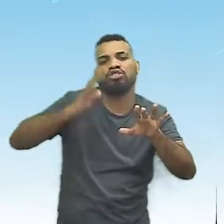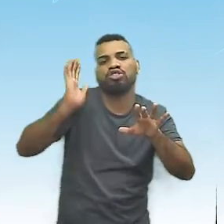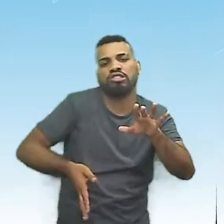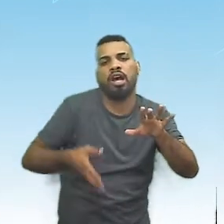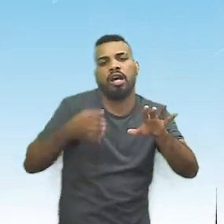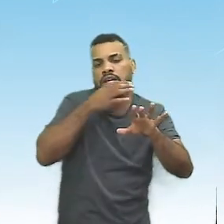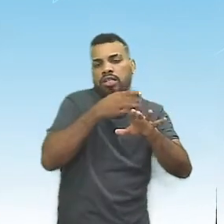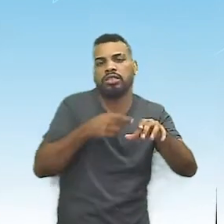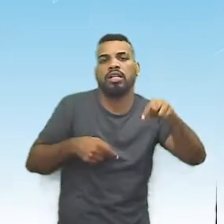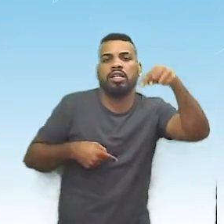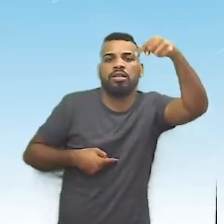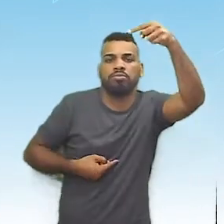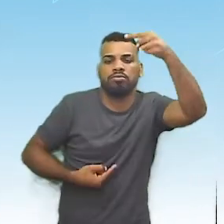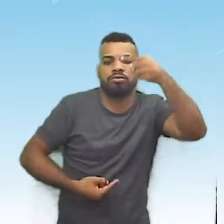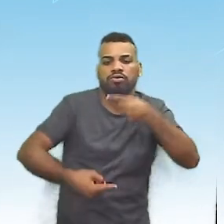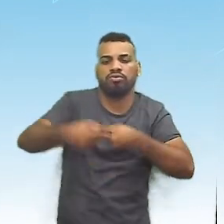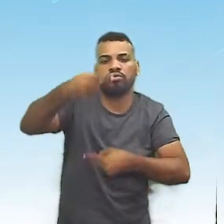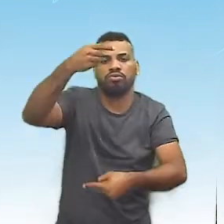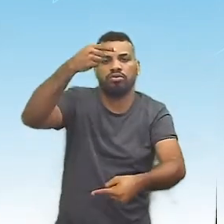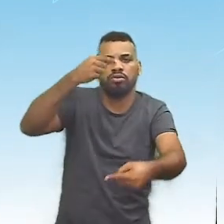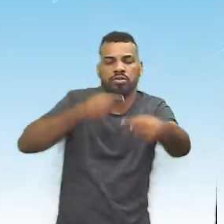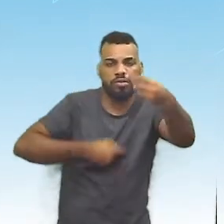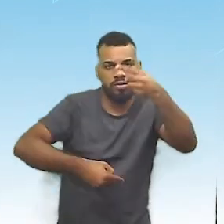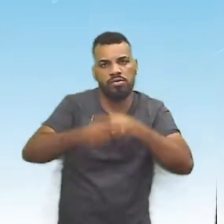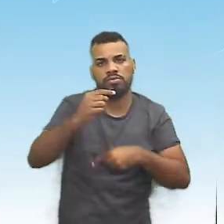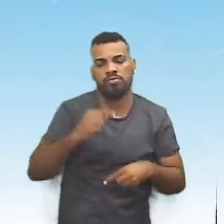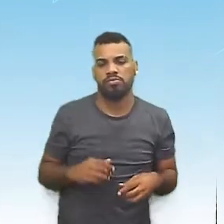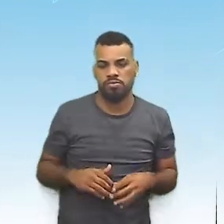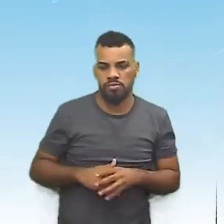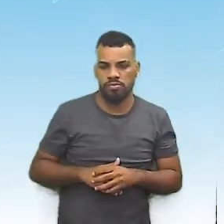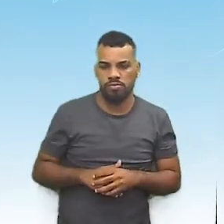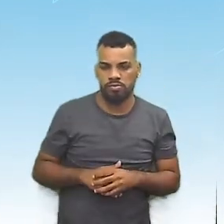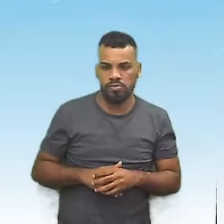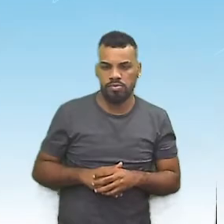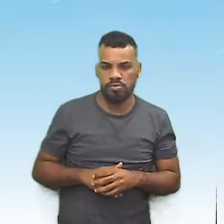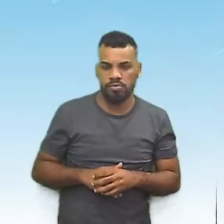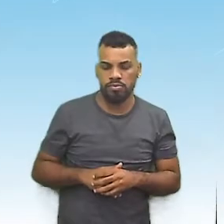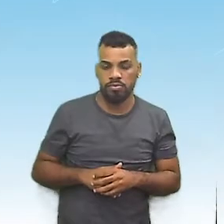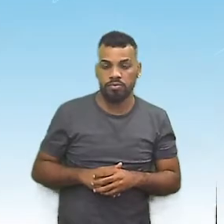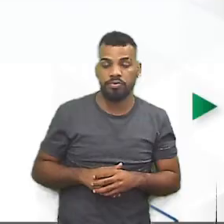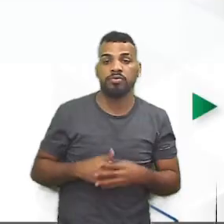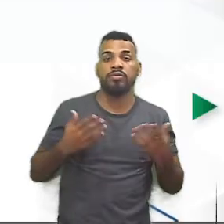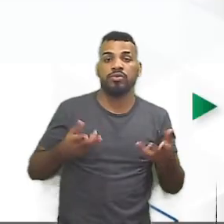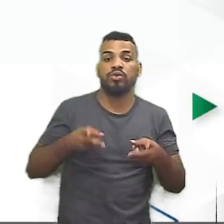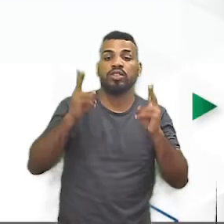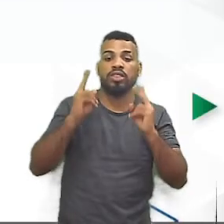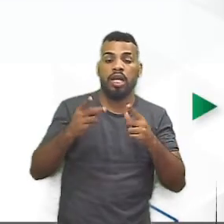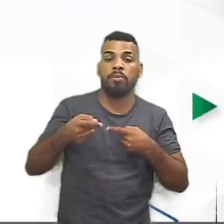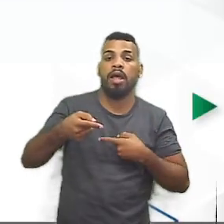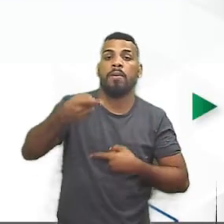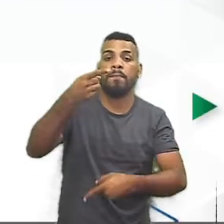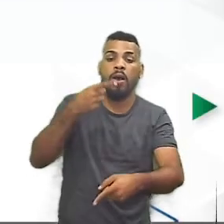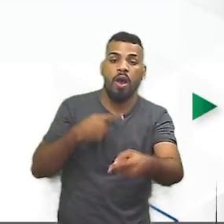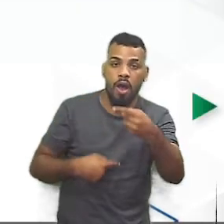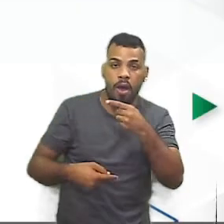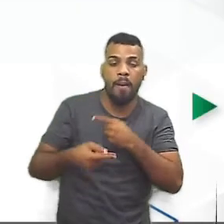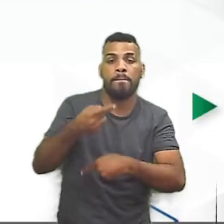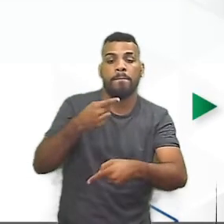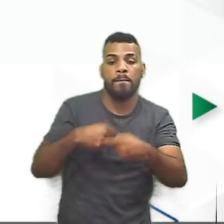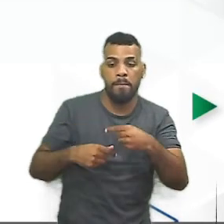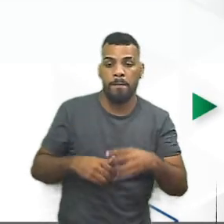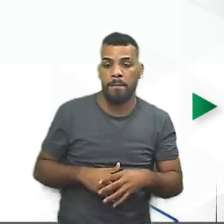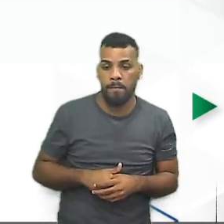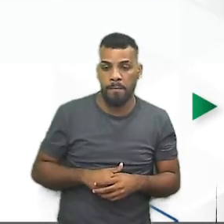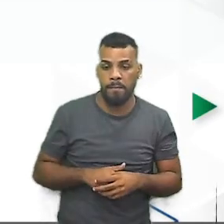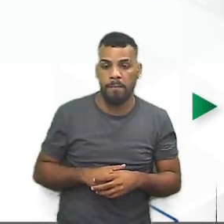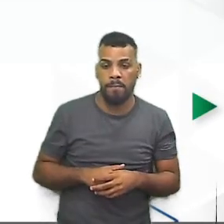de convecção da nossa atmosfera. Esse movimento aí é importante. Por quê? Por